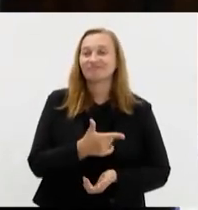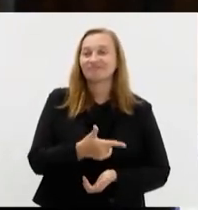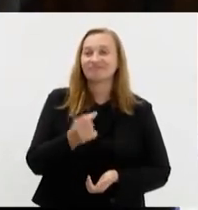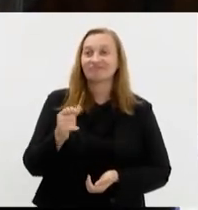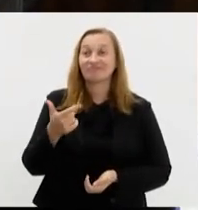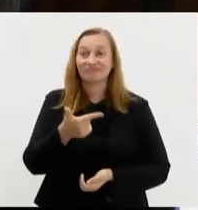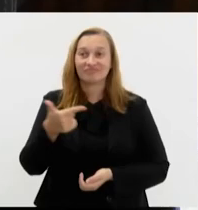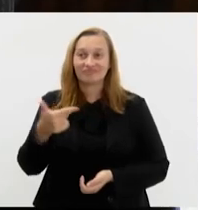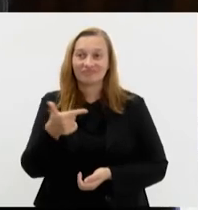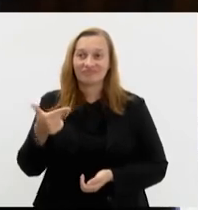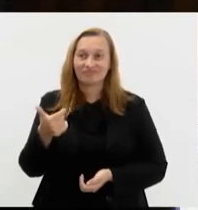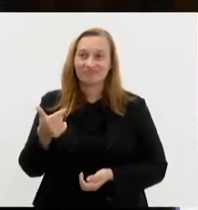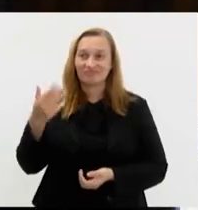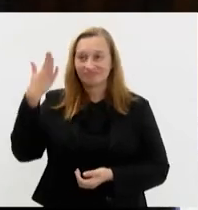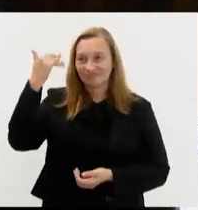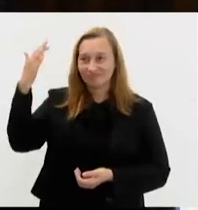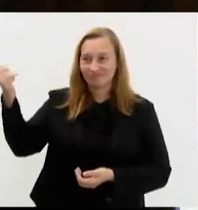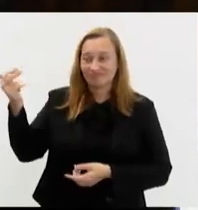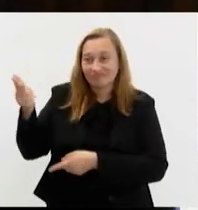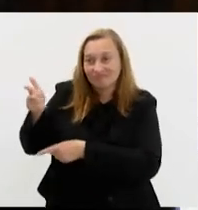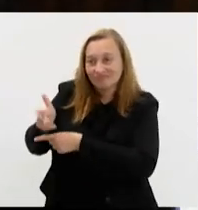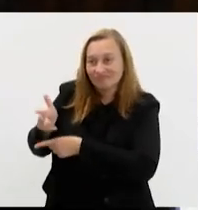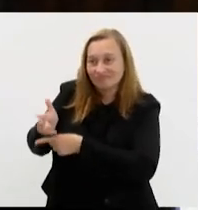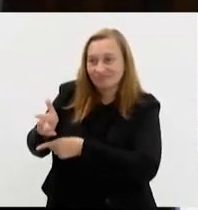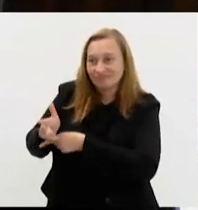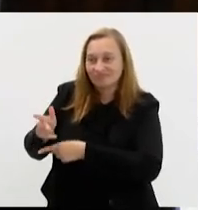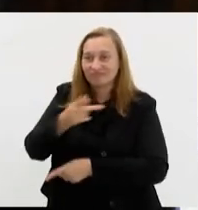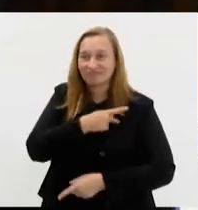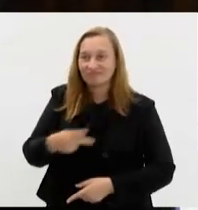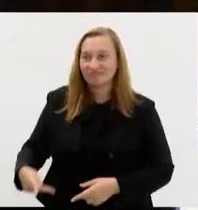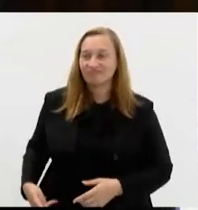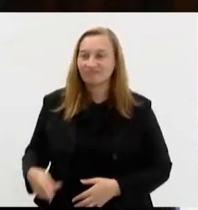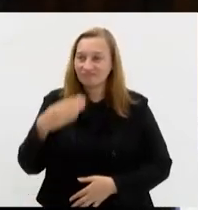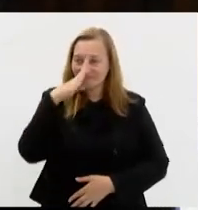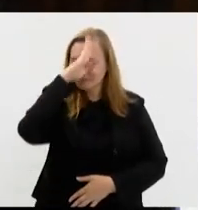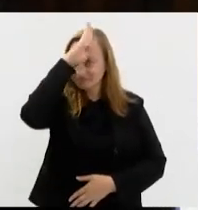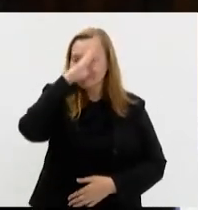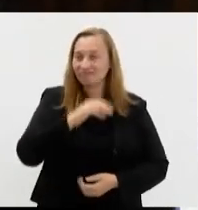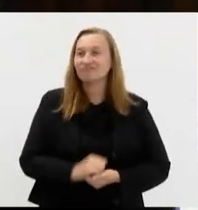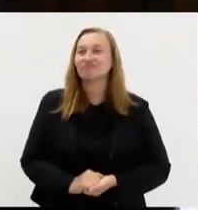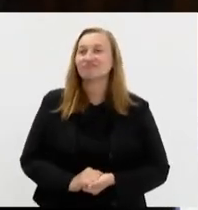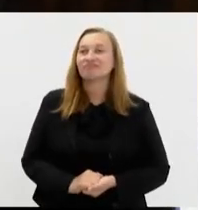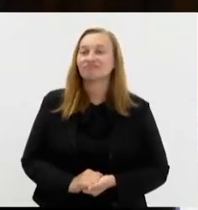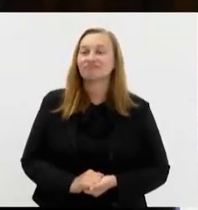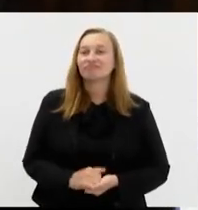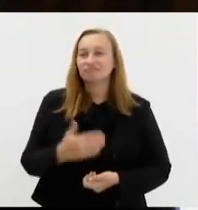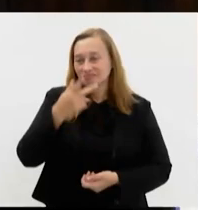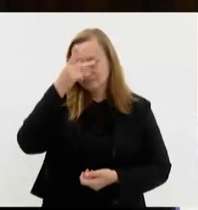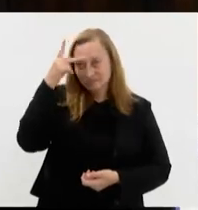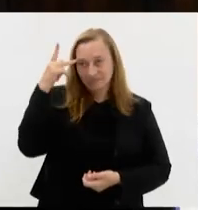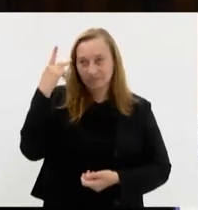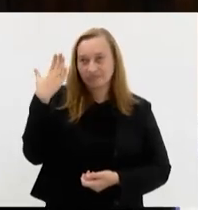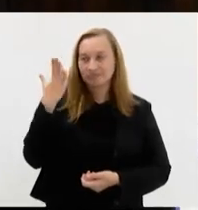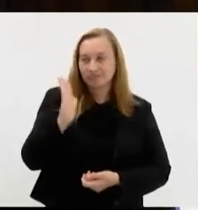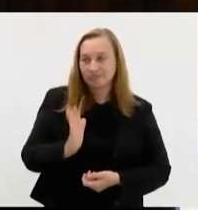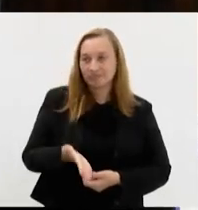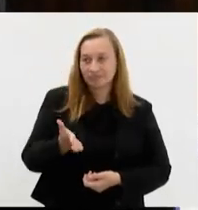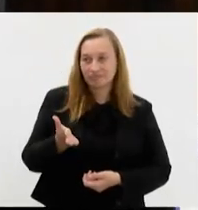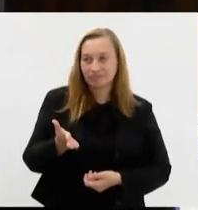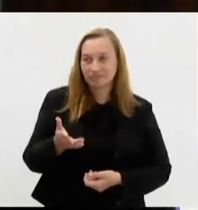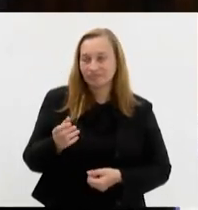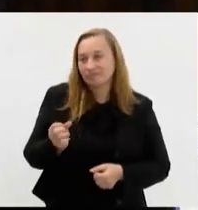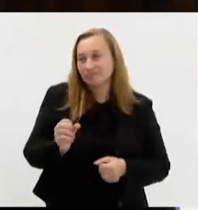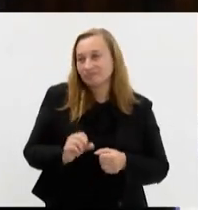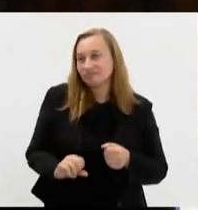teve o famoso caso das lives do presidente bolsonaro que er uma pessoa que já tinha era feito a fazer esse tipo